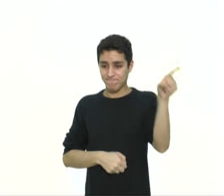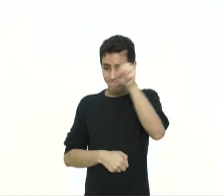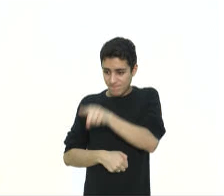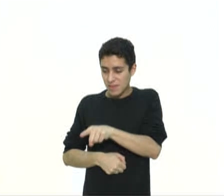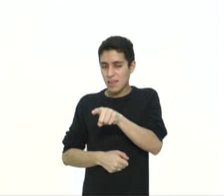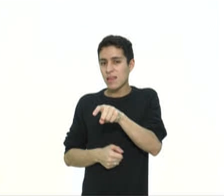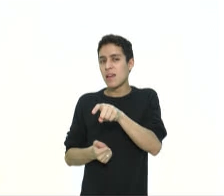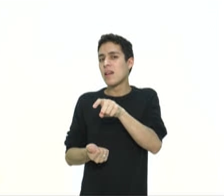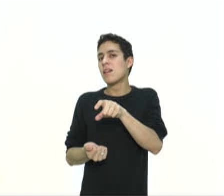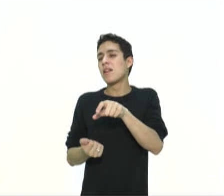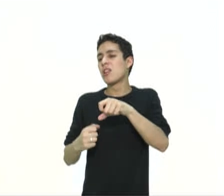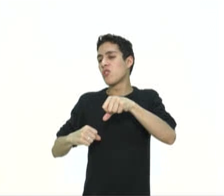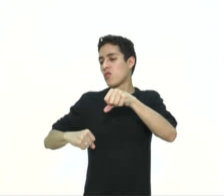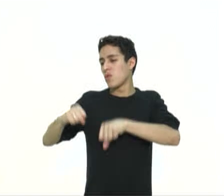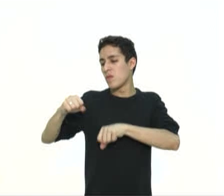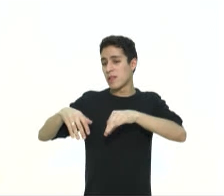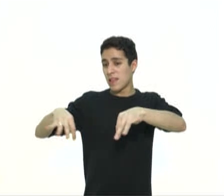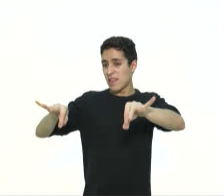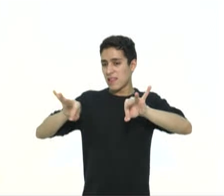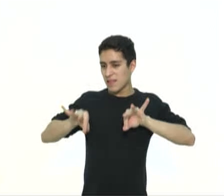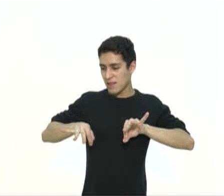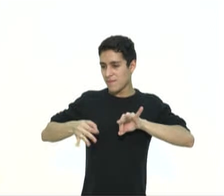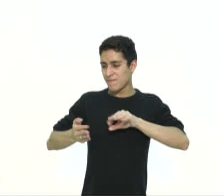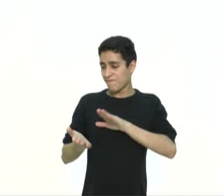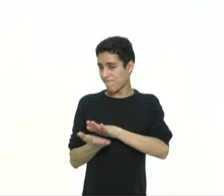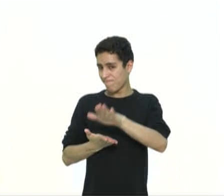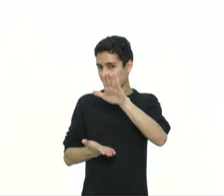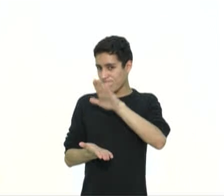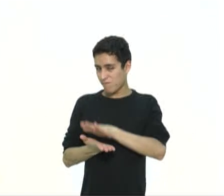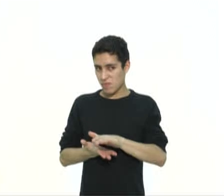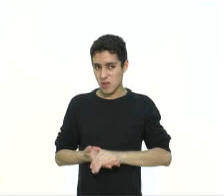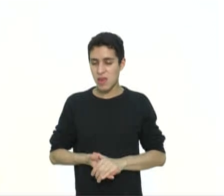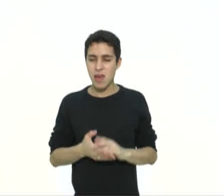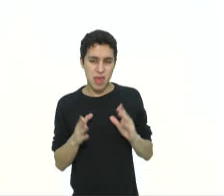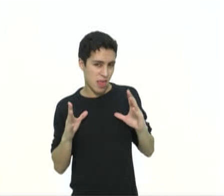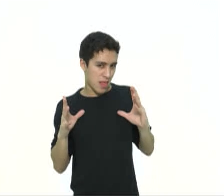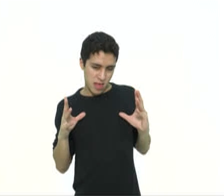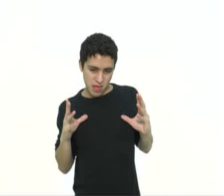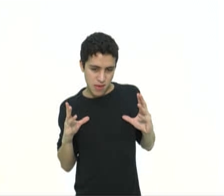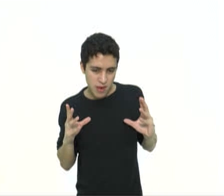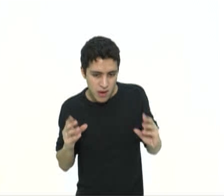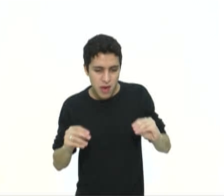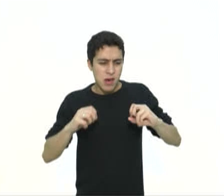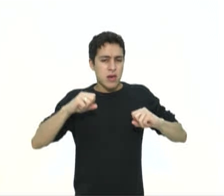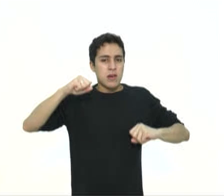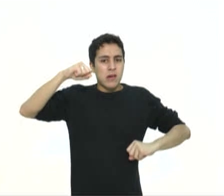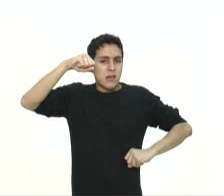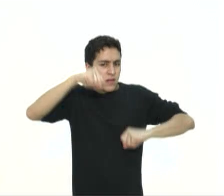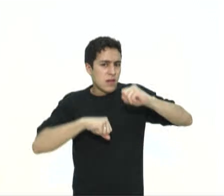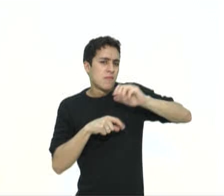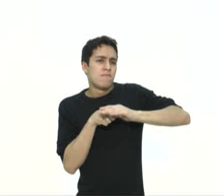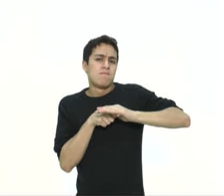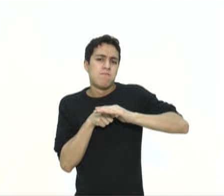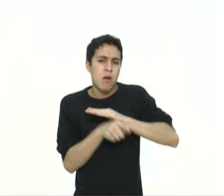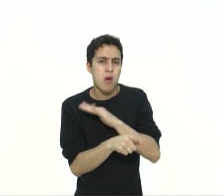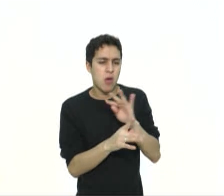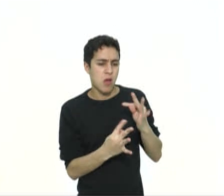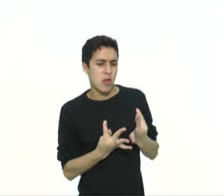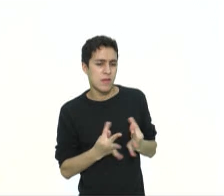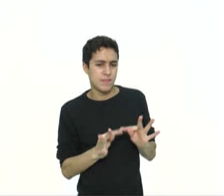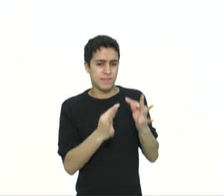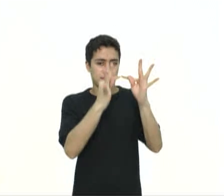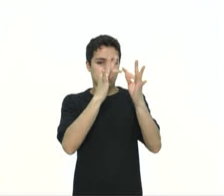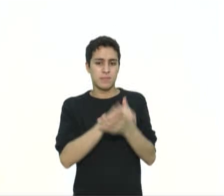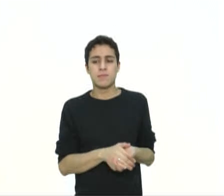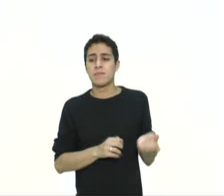Têxtil né lá da primeira revolução industrial hoje é operada com máquinas de maior tecnologia na